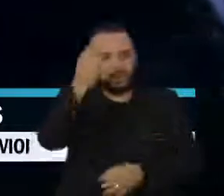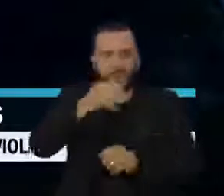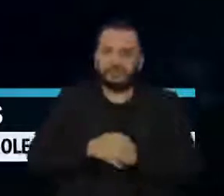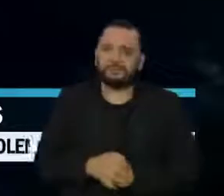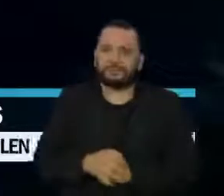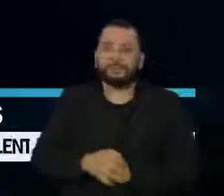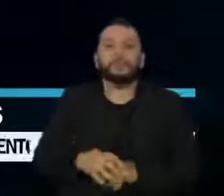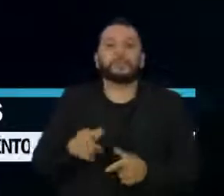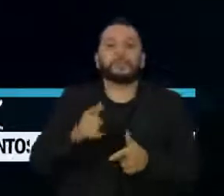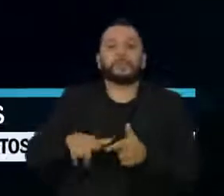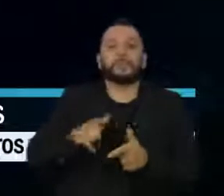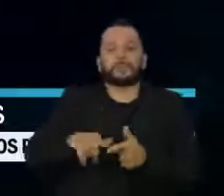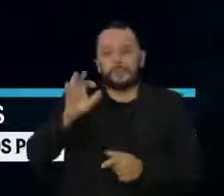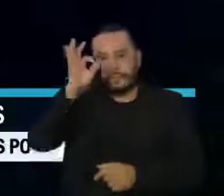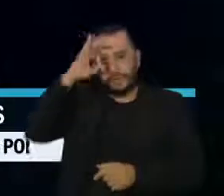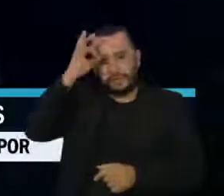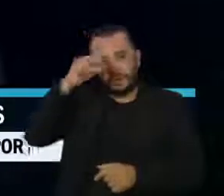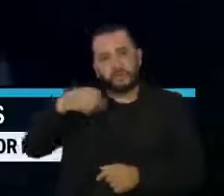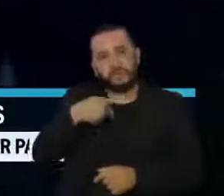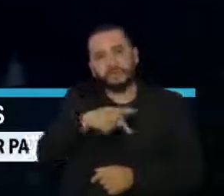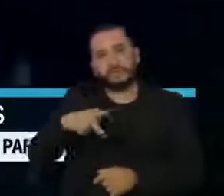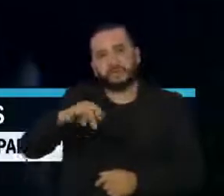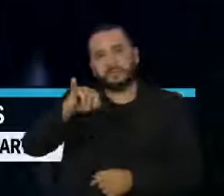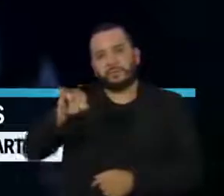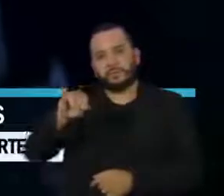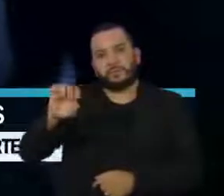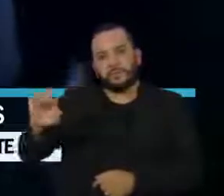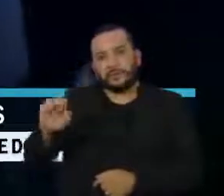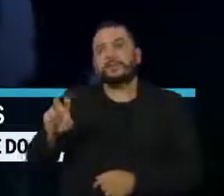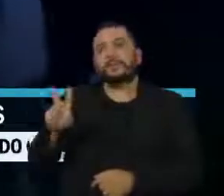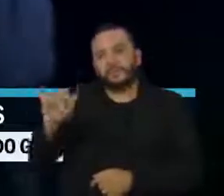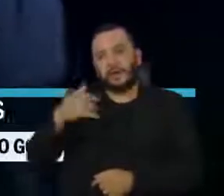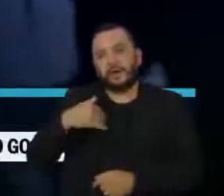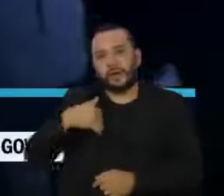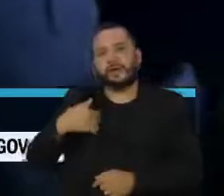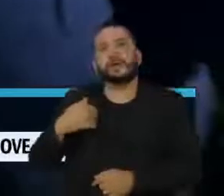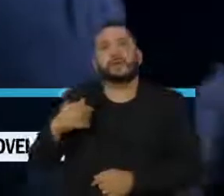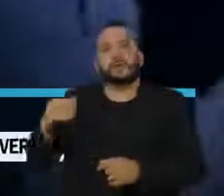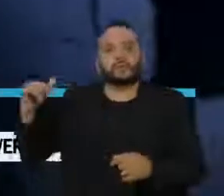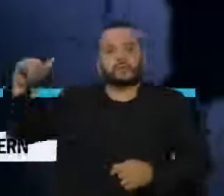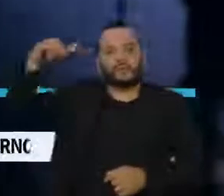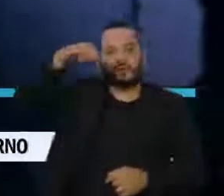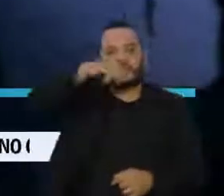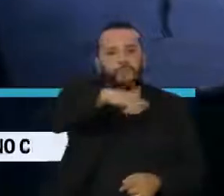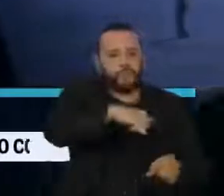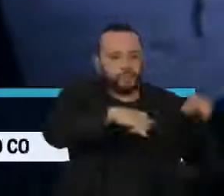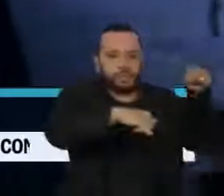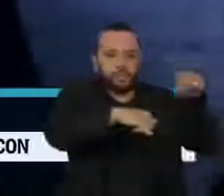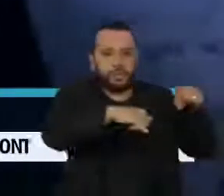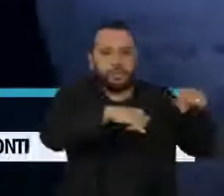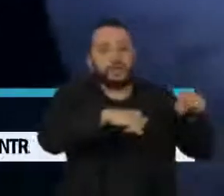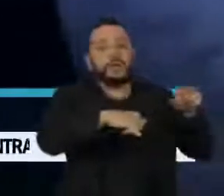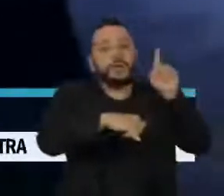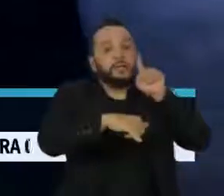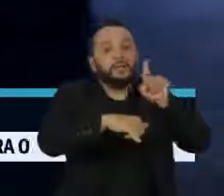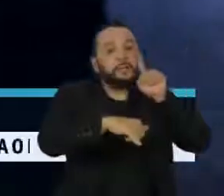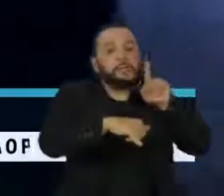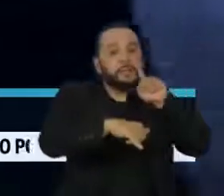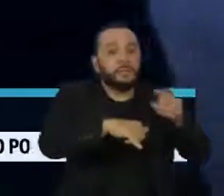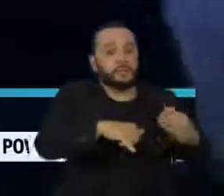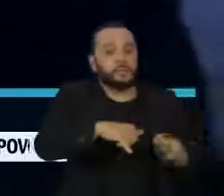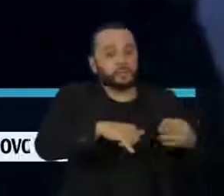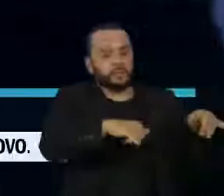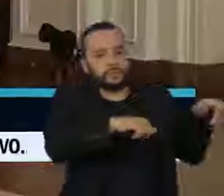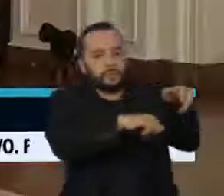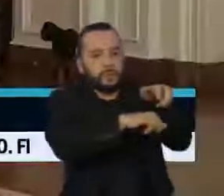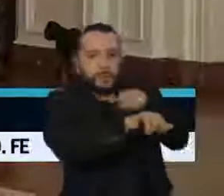A crise do Afeganistão. O presidente Joe Biden se comprometeu a retirar americanos e aliados do país, mas não garante o resultado final